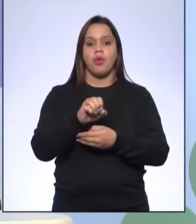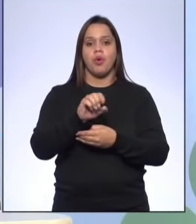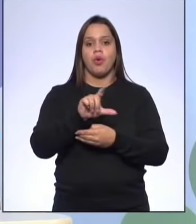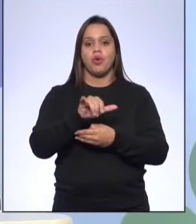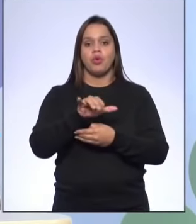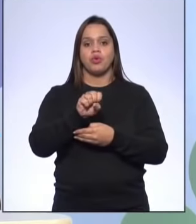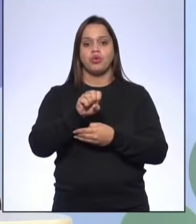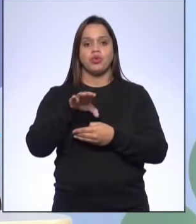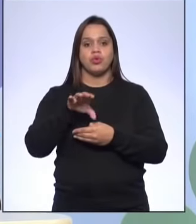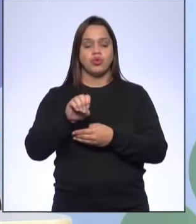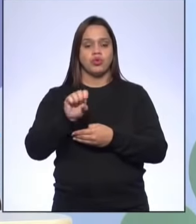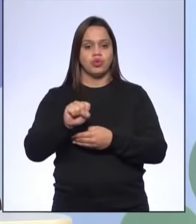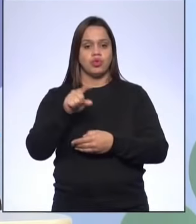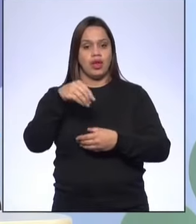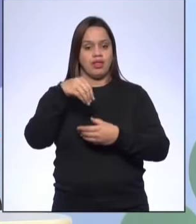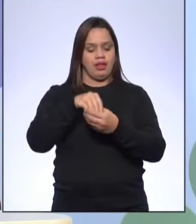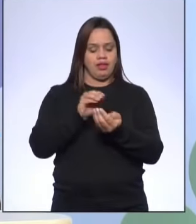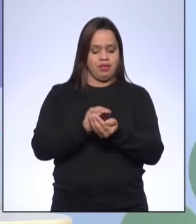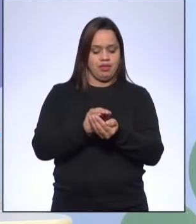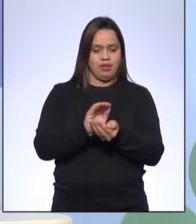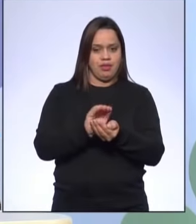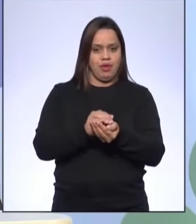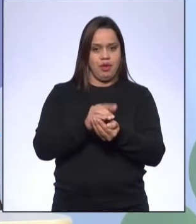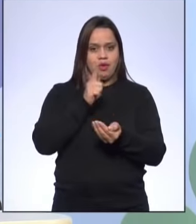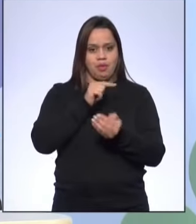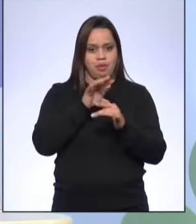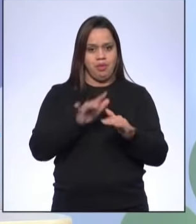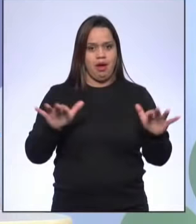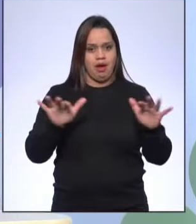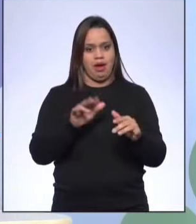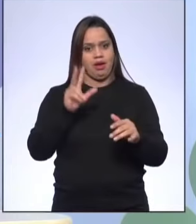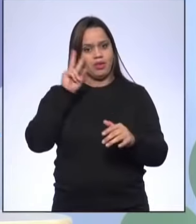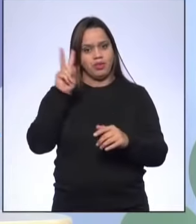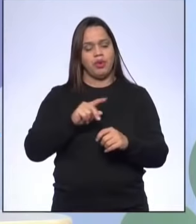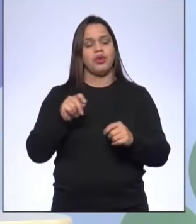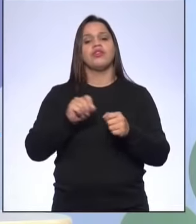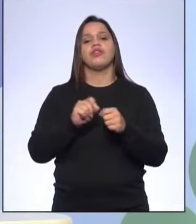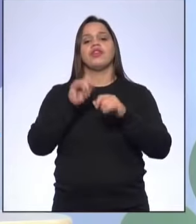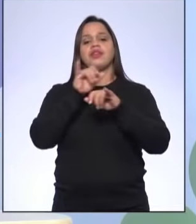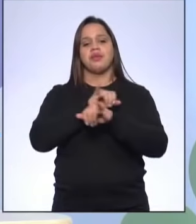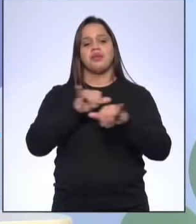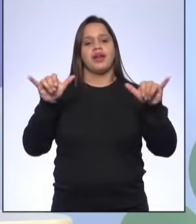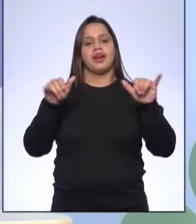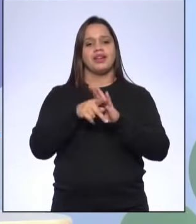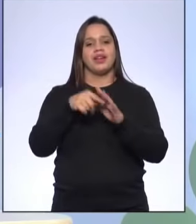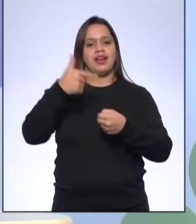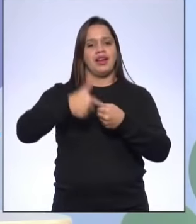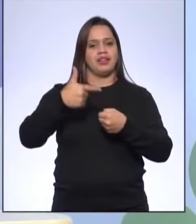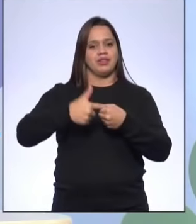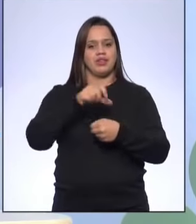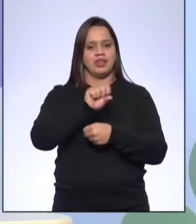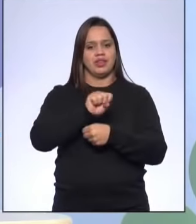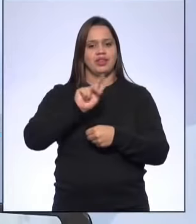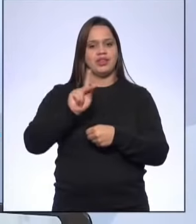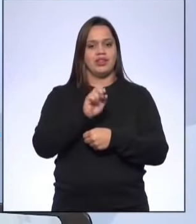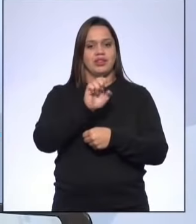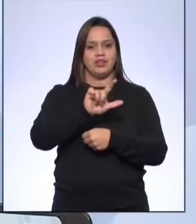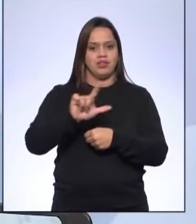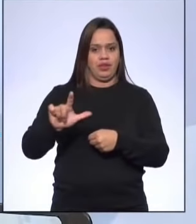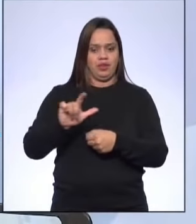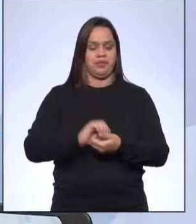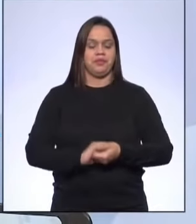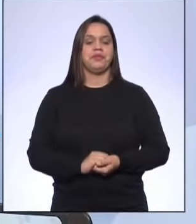vivem dentro de uma shell é uma concha né tem até aquela marca que a gente vai que não pode usar propaganda sério professora certo bom